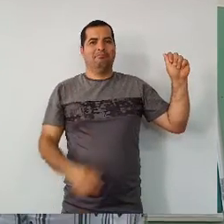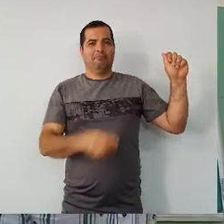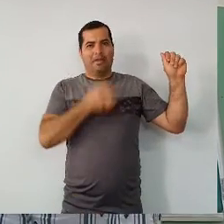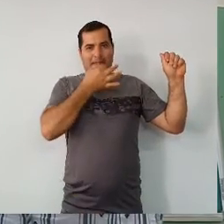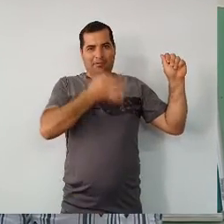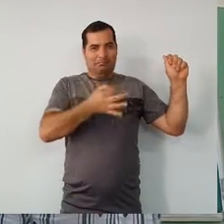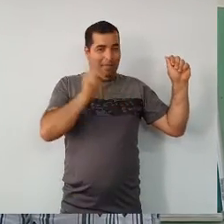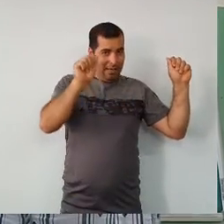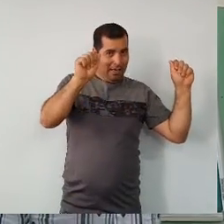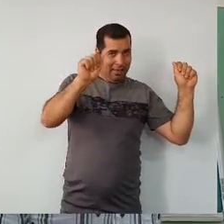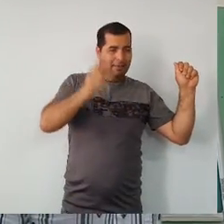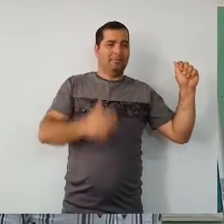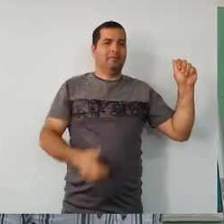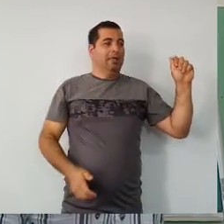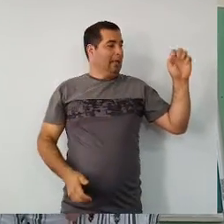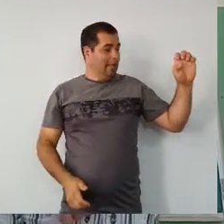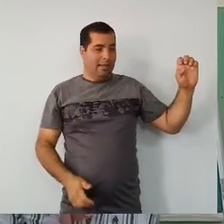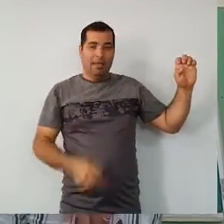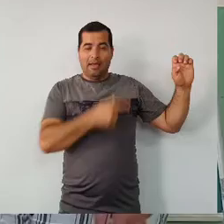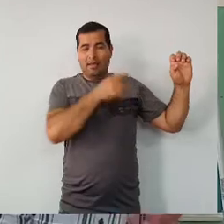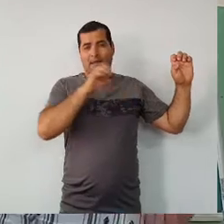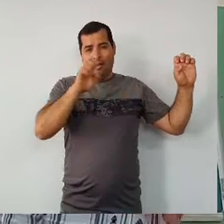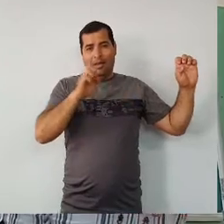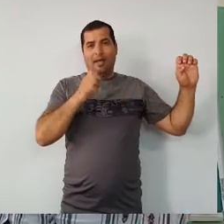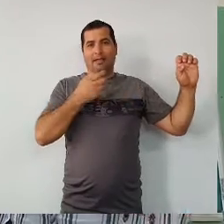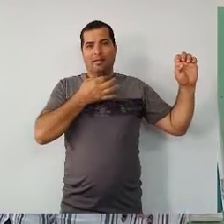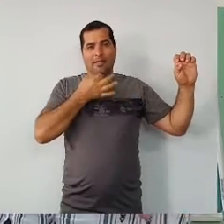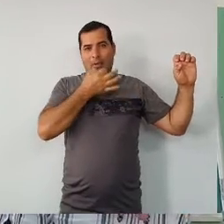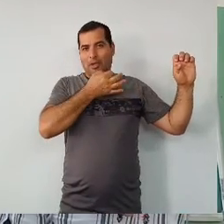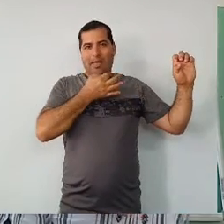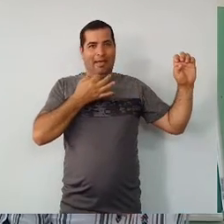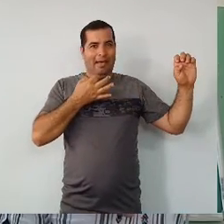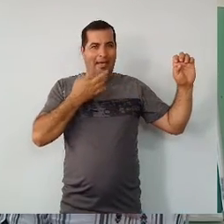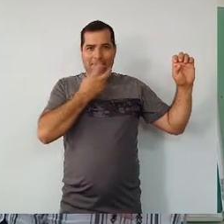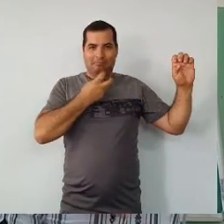eu juntar com a vogal E, eu vou ter